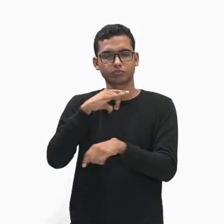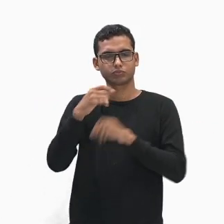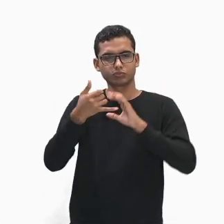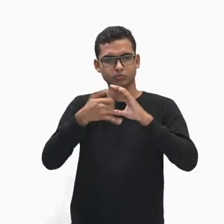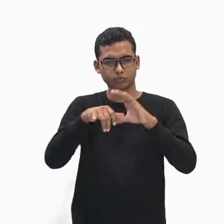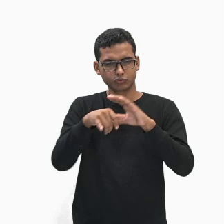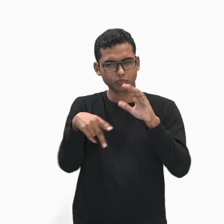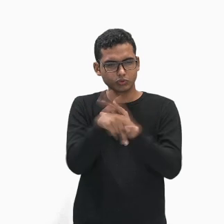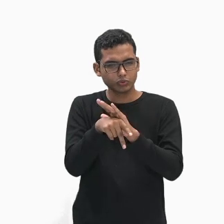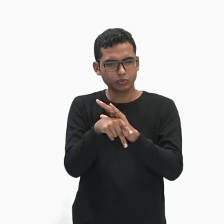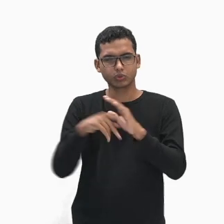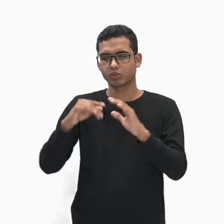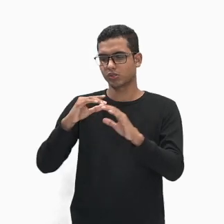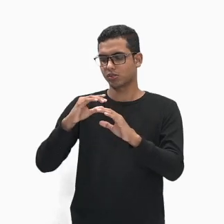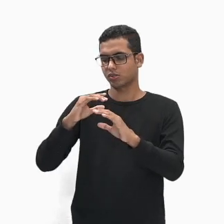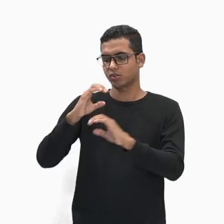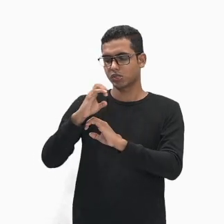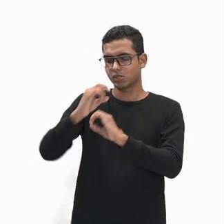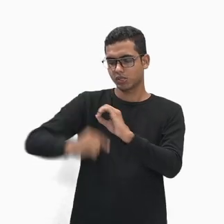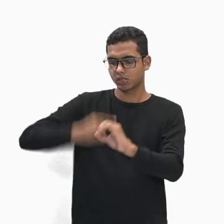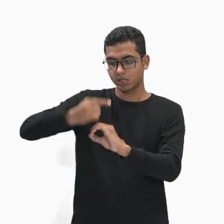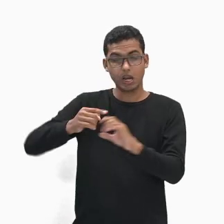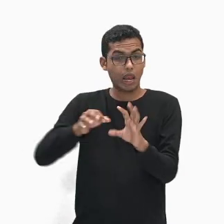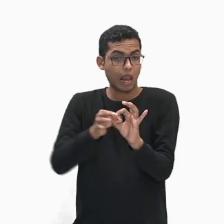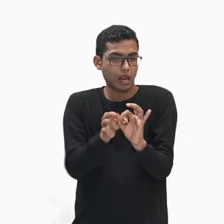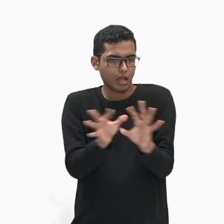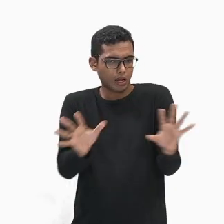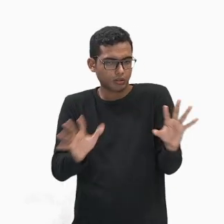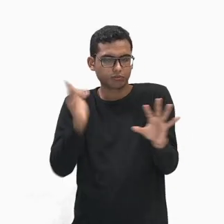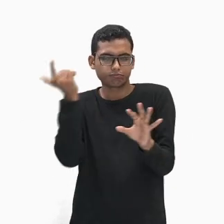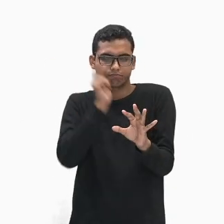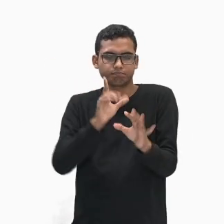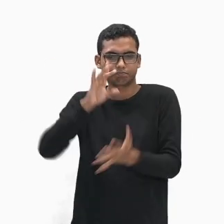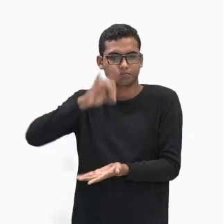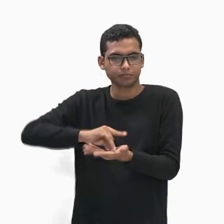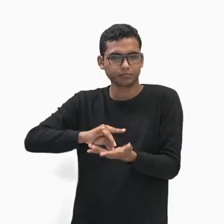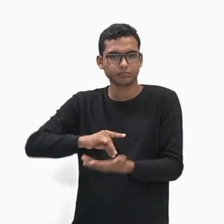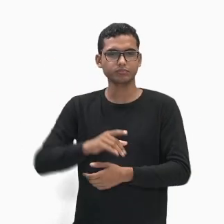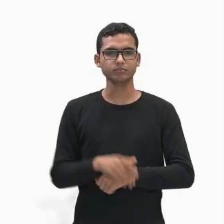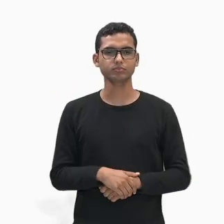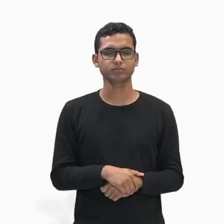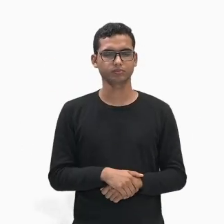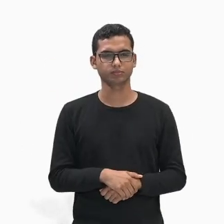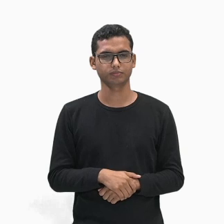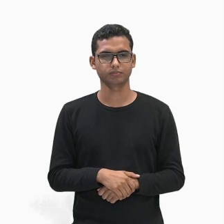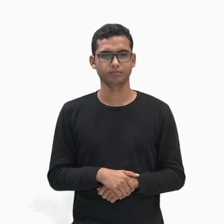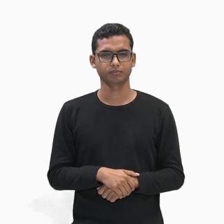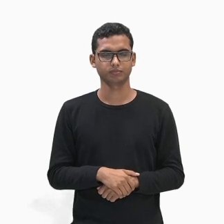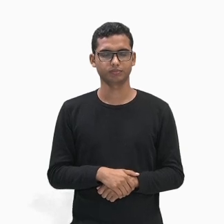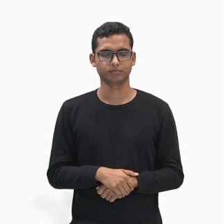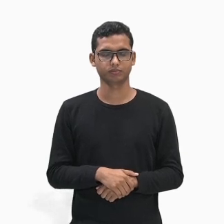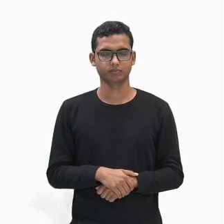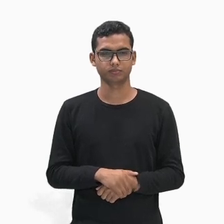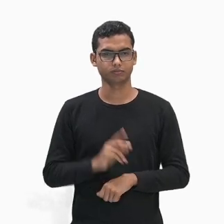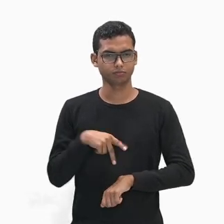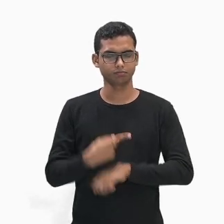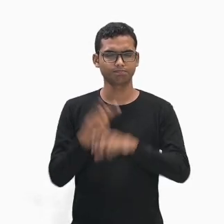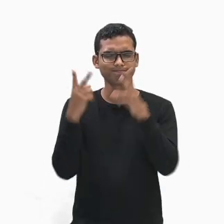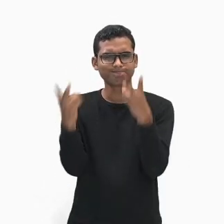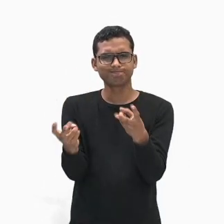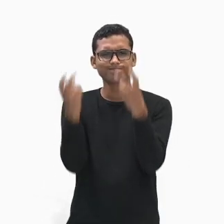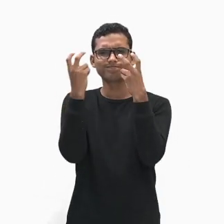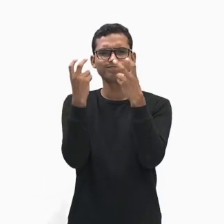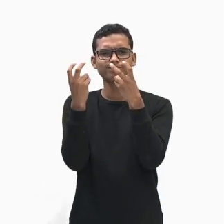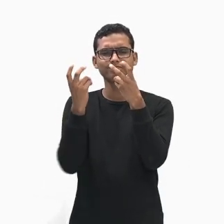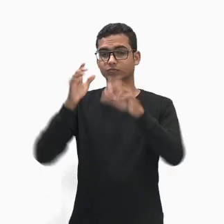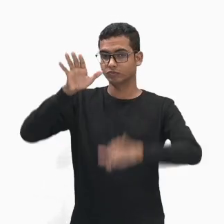esses elétrons aí, eu tenho uma eletrosfera. E lá eu vou perceber, dependendo